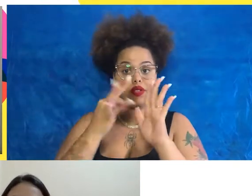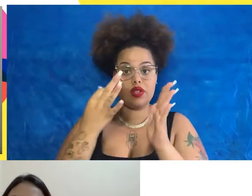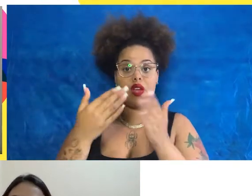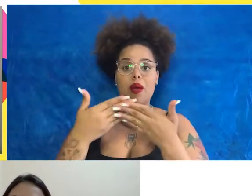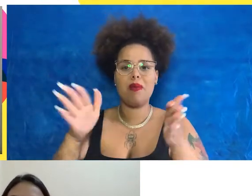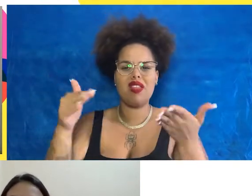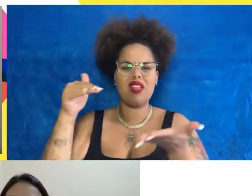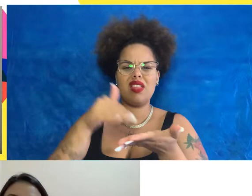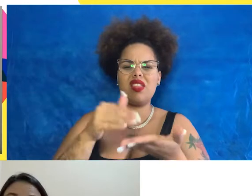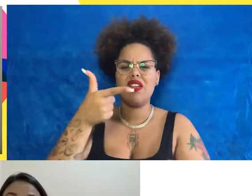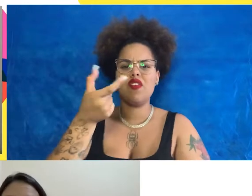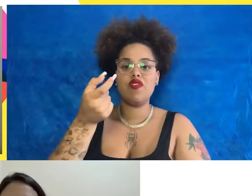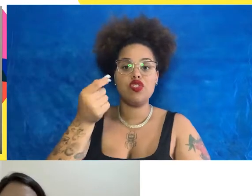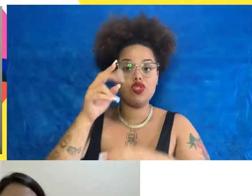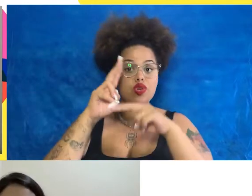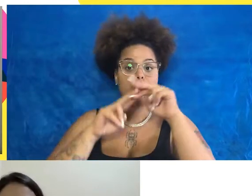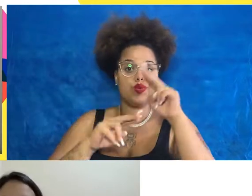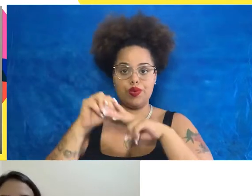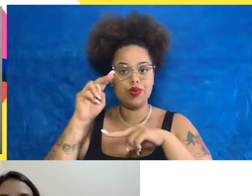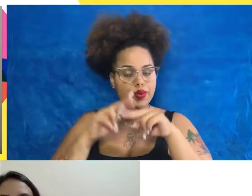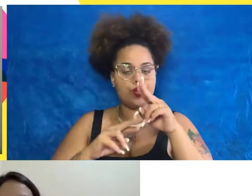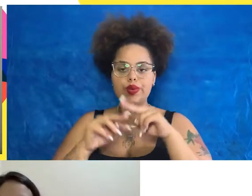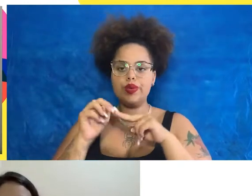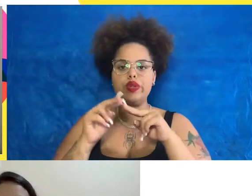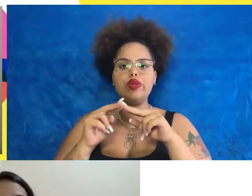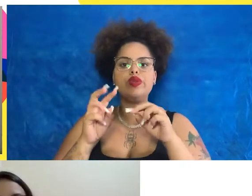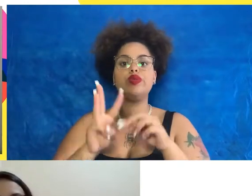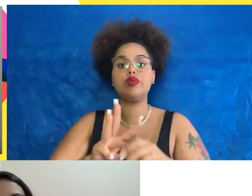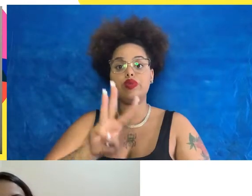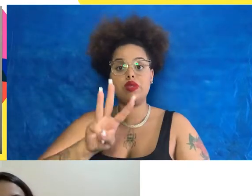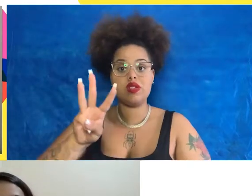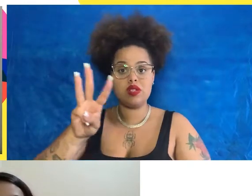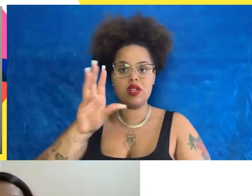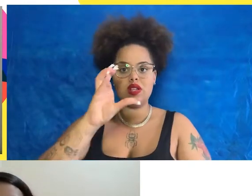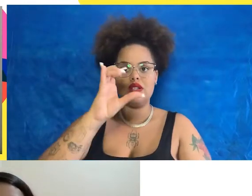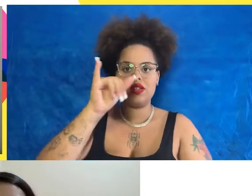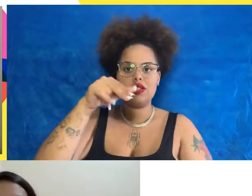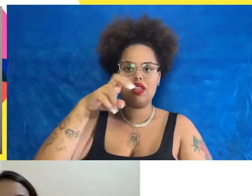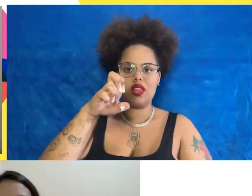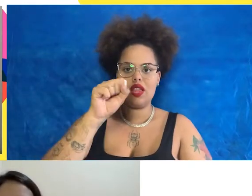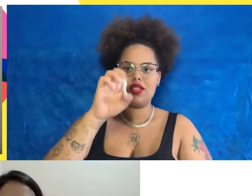ficam abertas aí até o dia 20 de junho no site